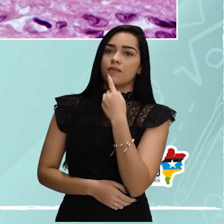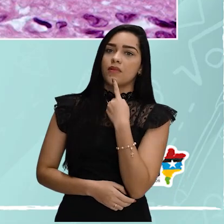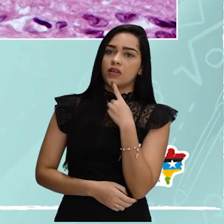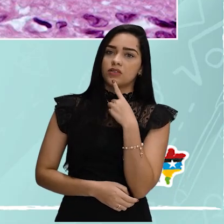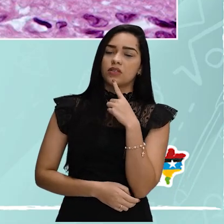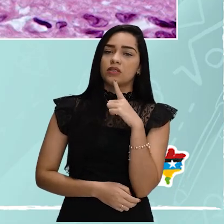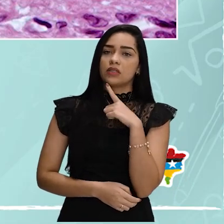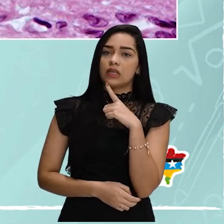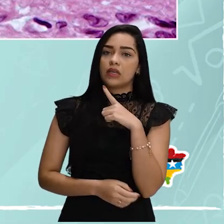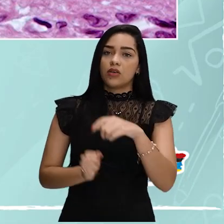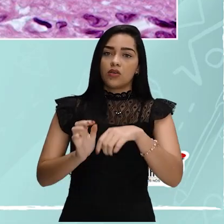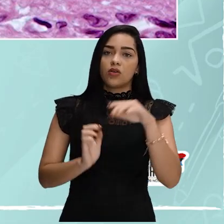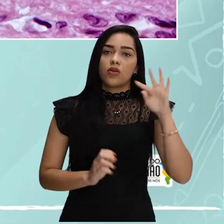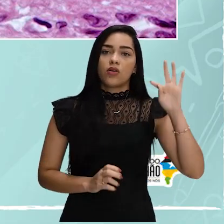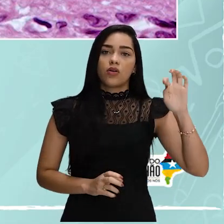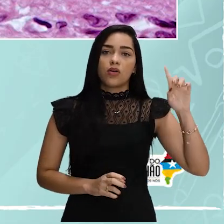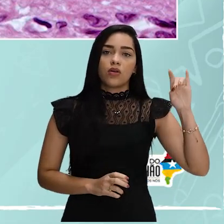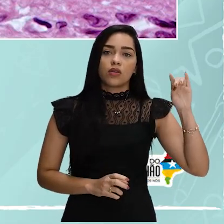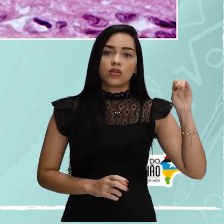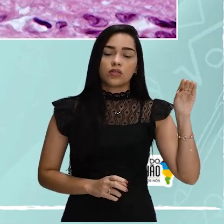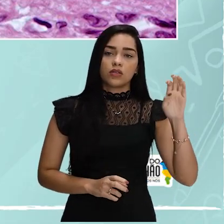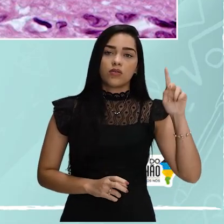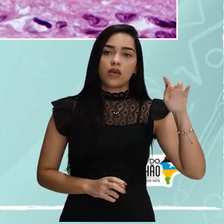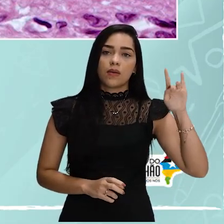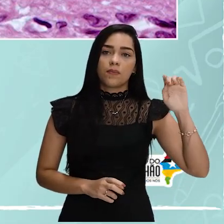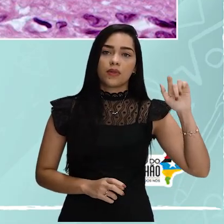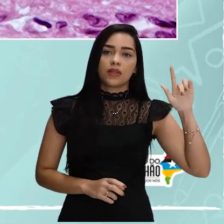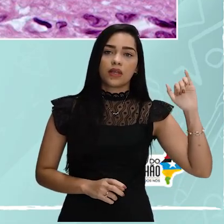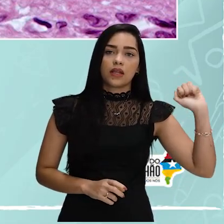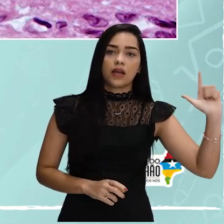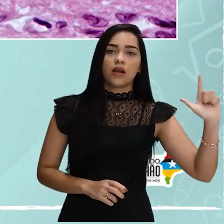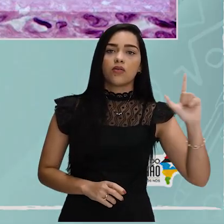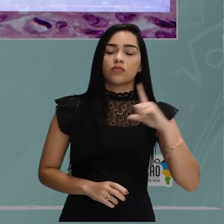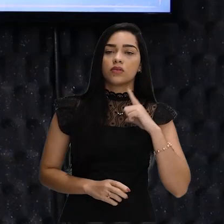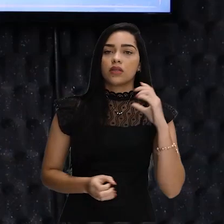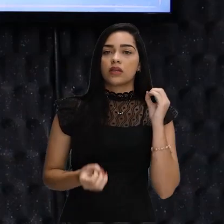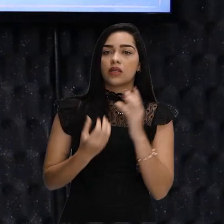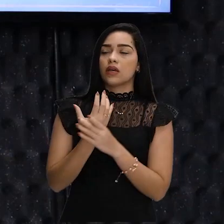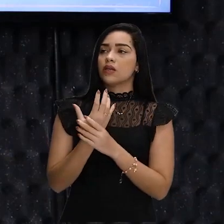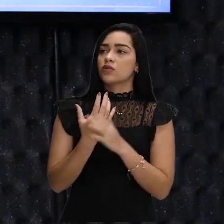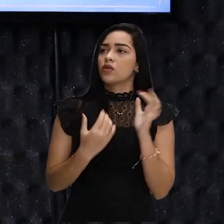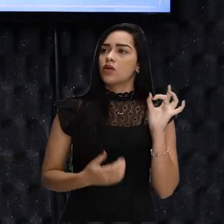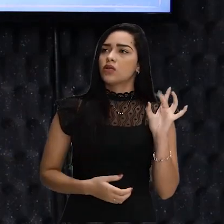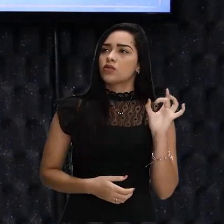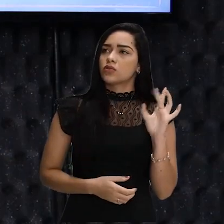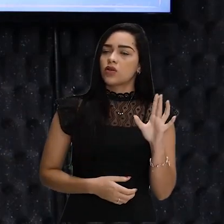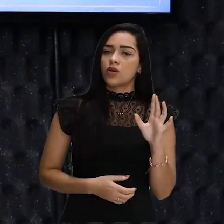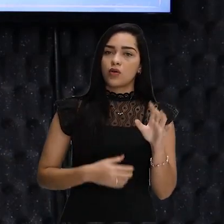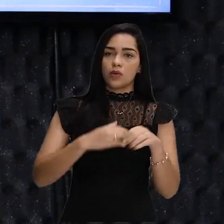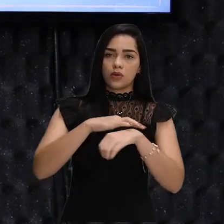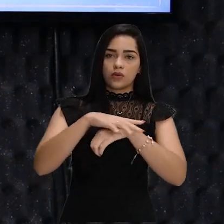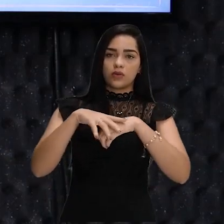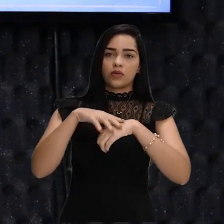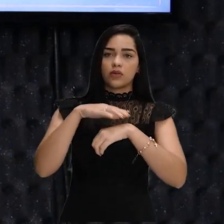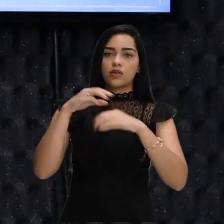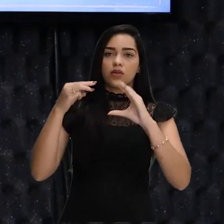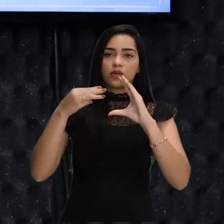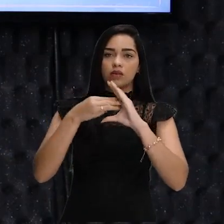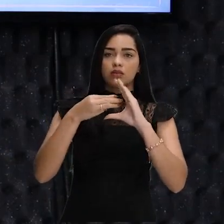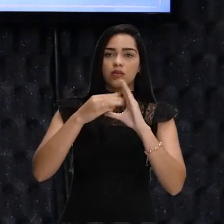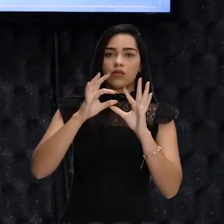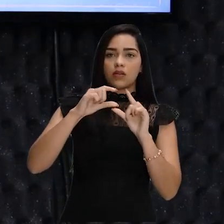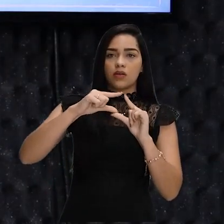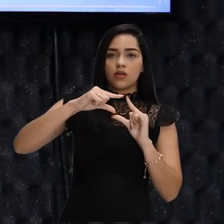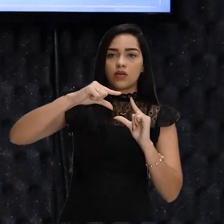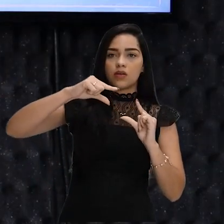pessoal, de um tecido epitelial, né? Observa que ele é formado aqui apenas por uma camada de células